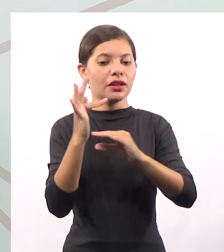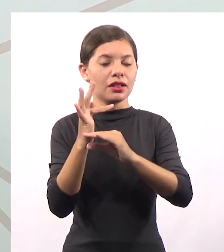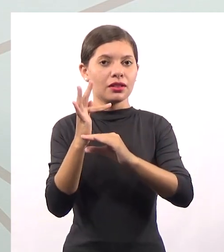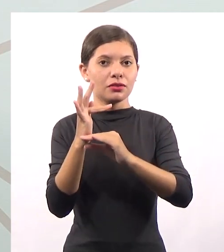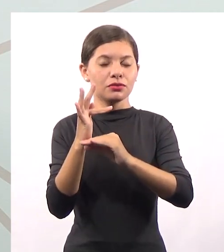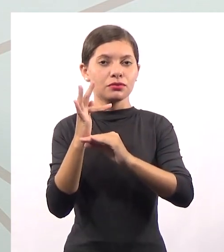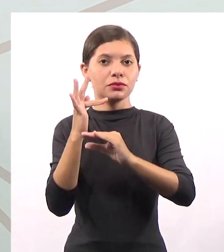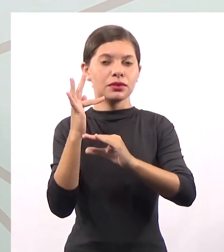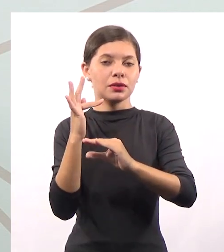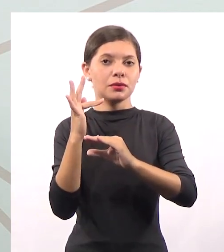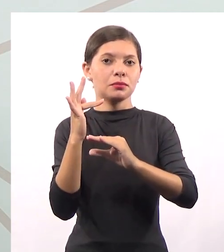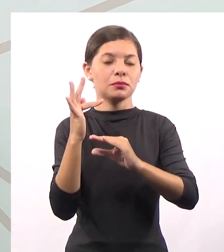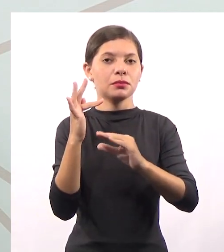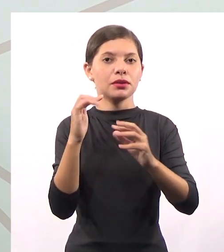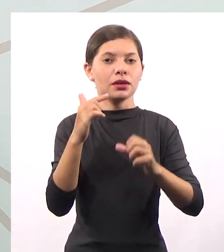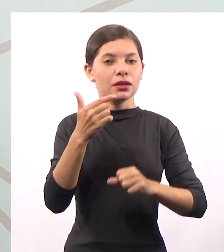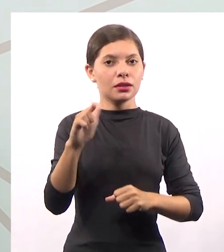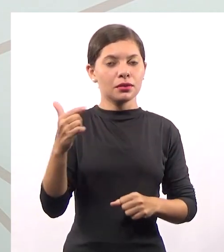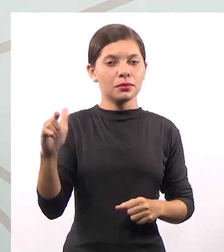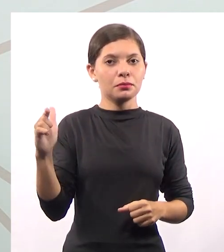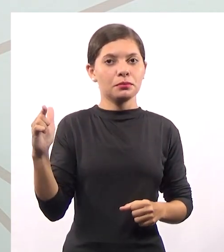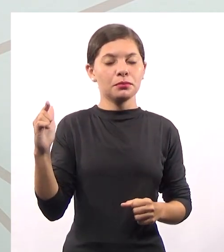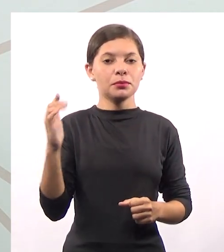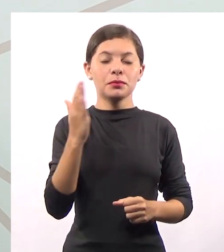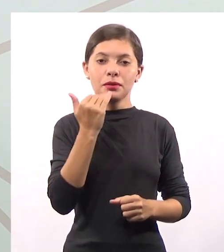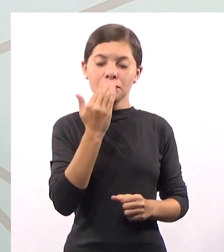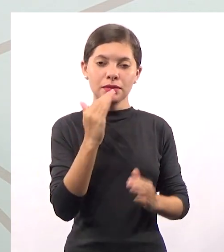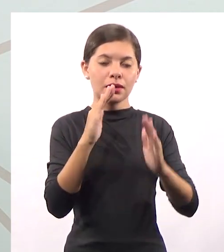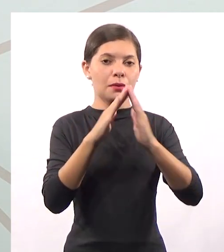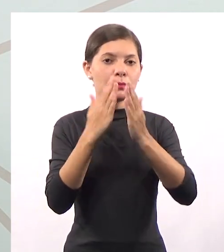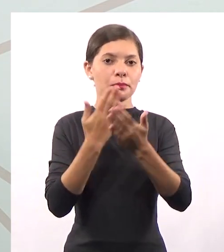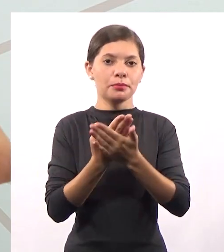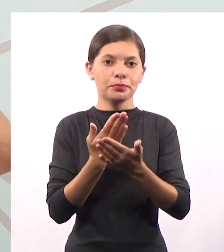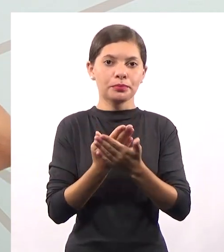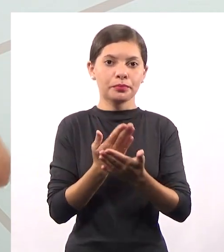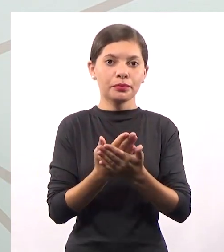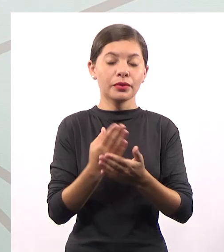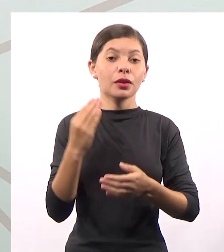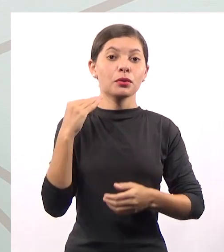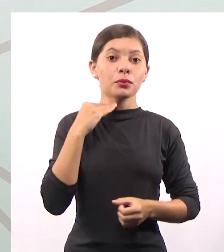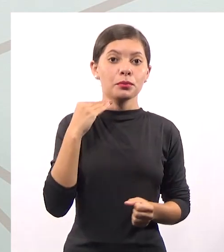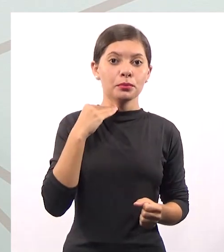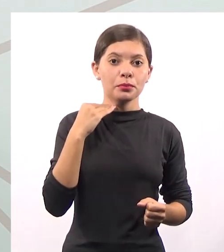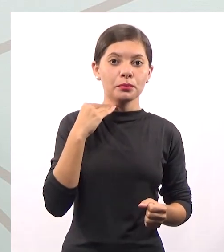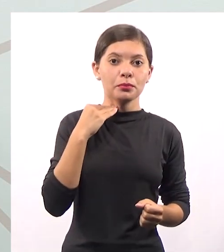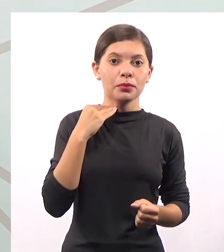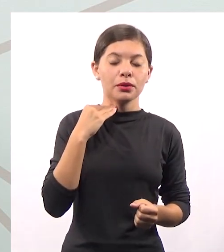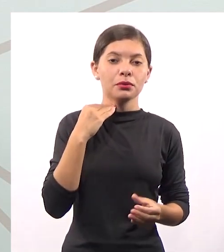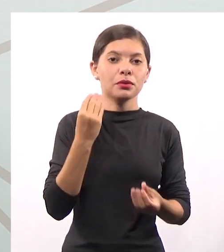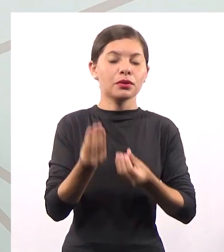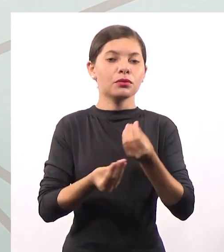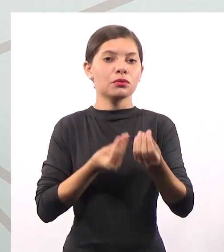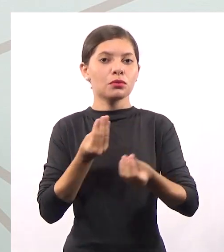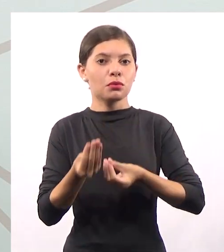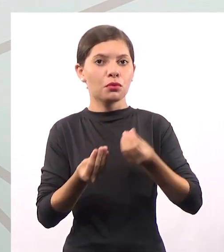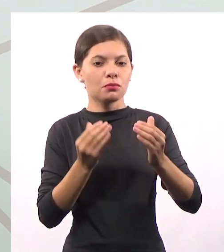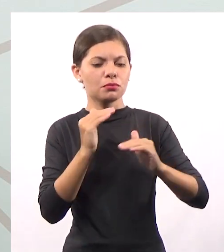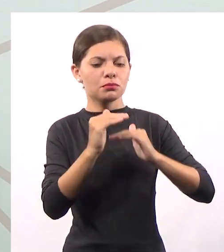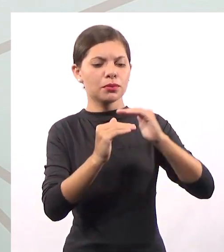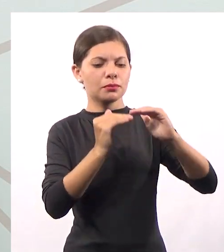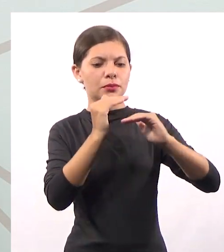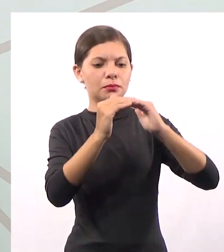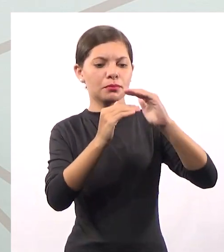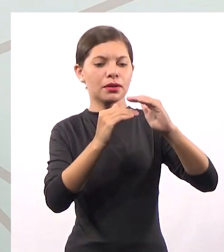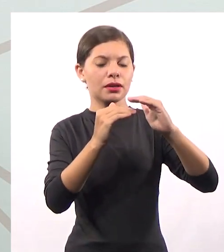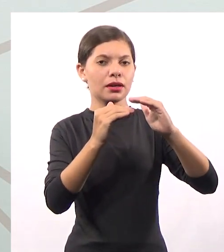do Fundeb para a alimentação escolar, porque para a alimentação escolar, a fonte de financiamento e a forma